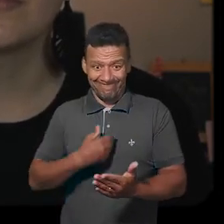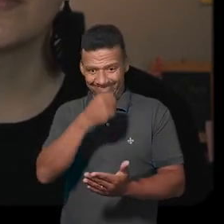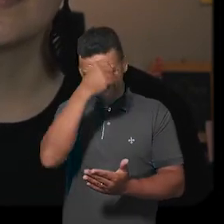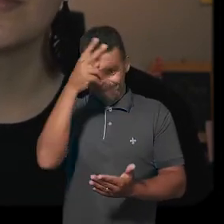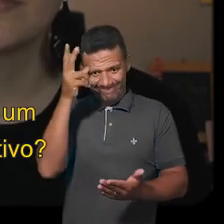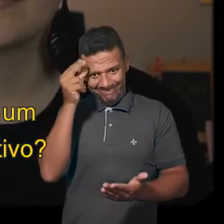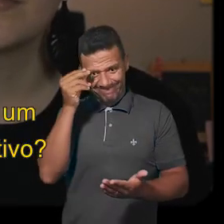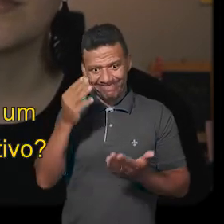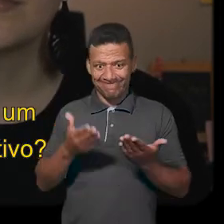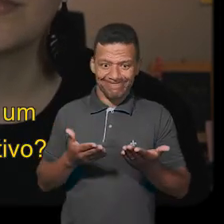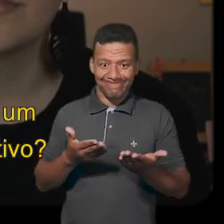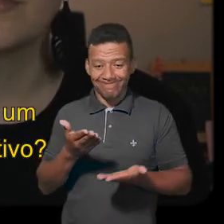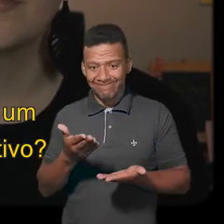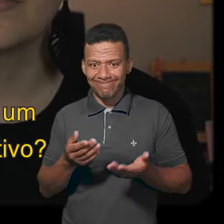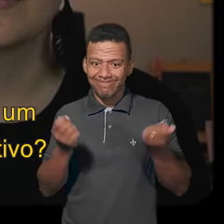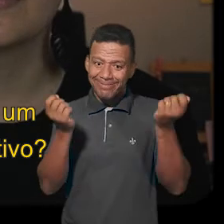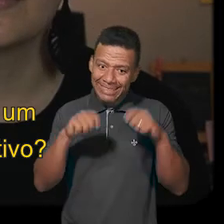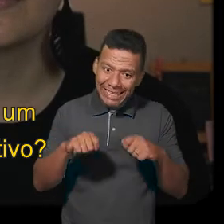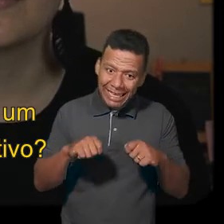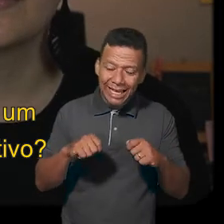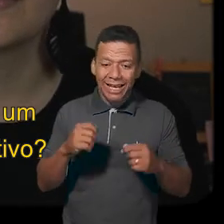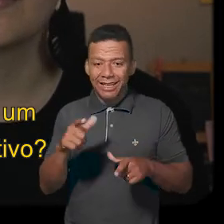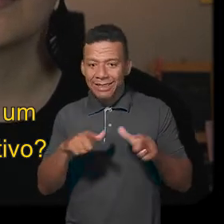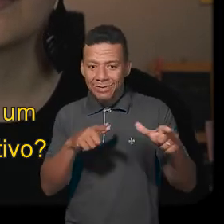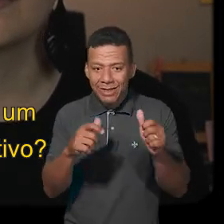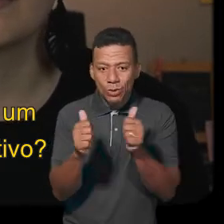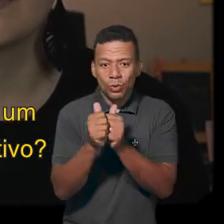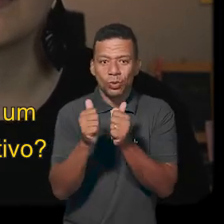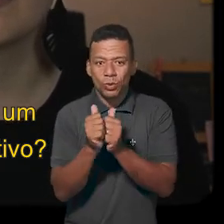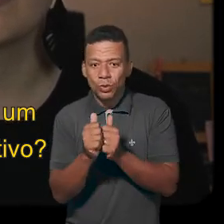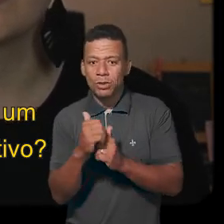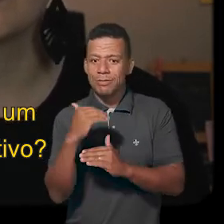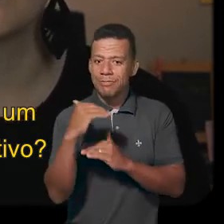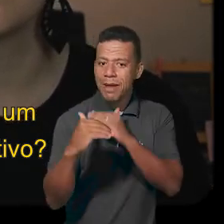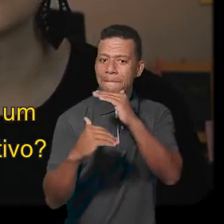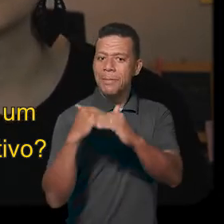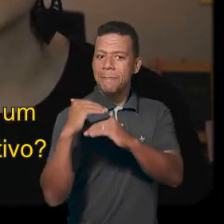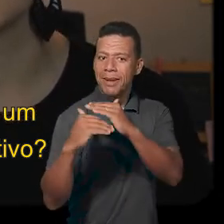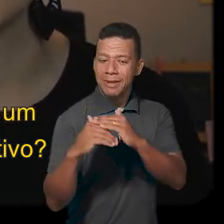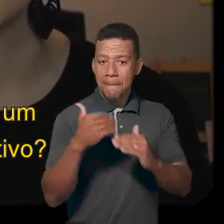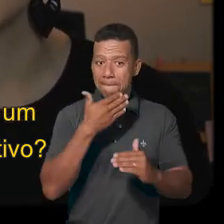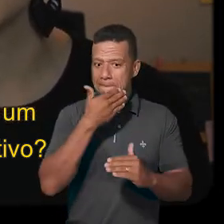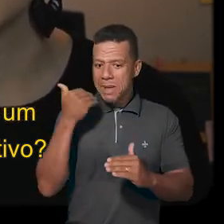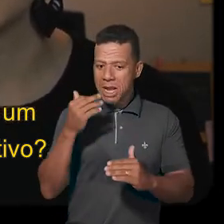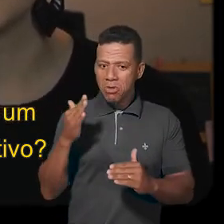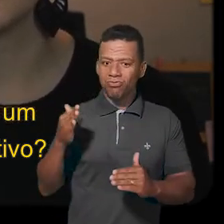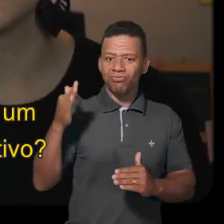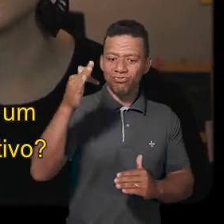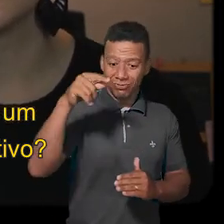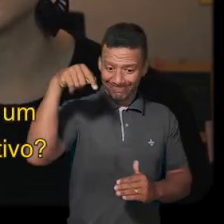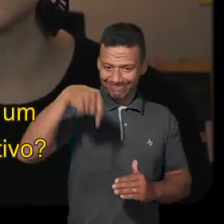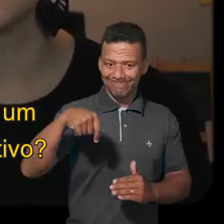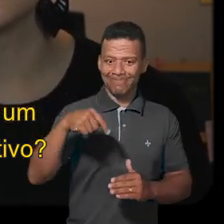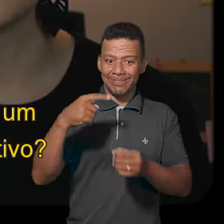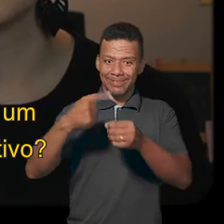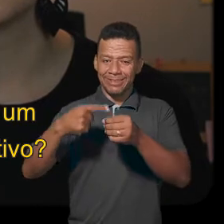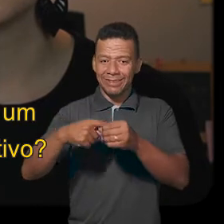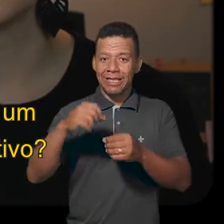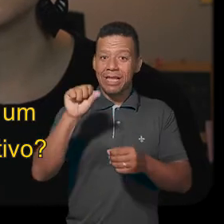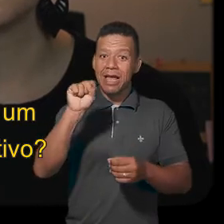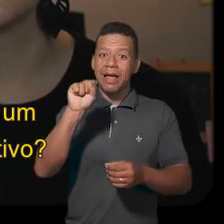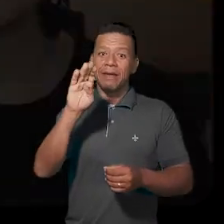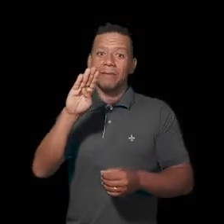público? Será que é possível trabalhar juntos para construir um futuro melhor para a cidade, para os cidadãos,